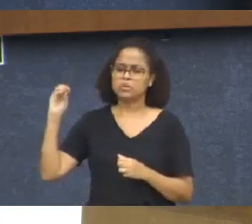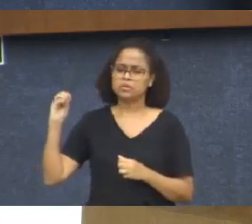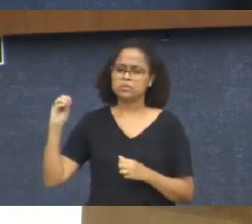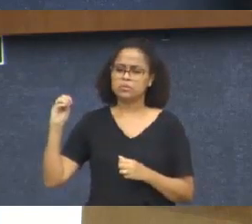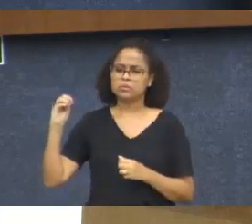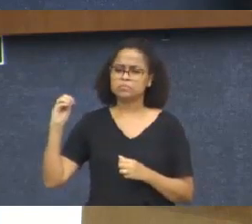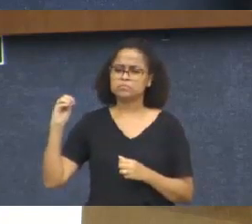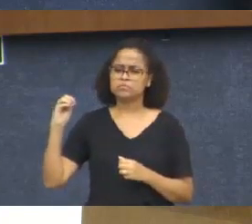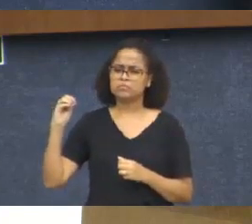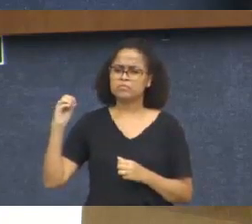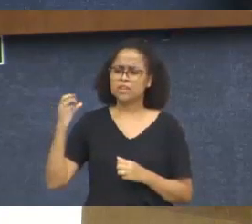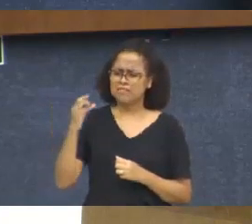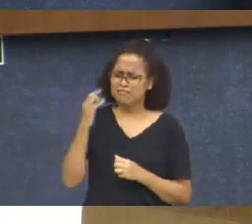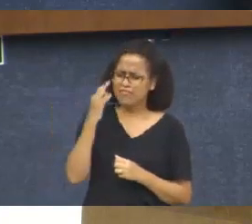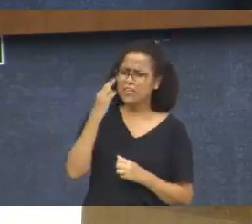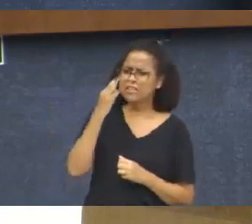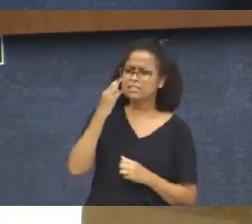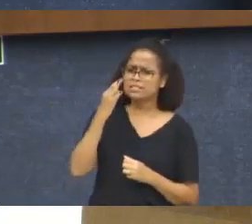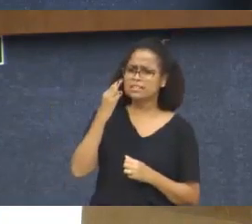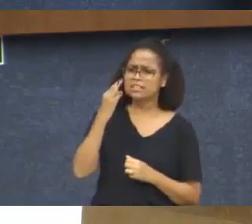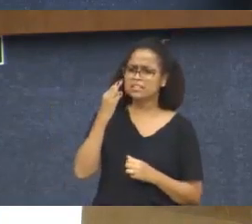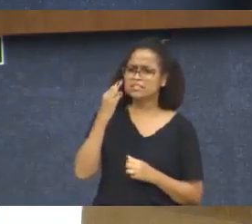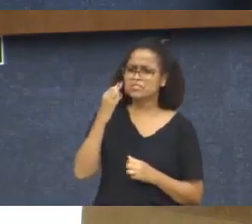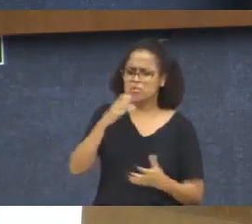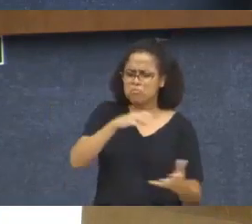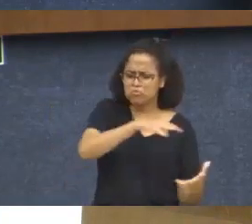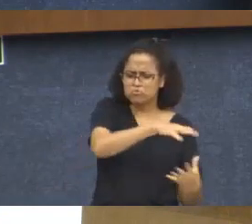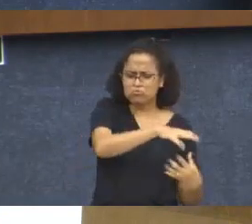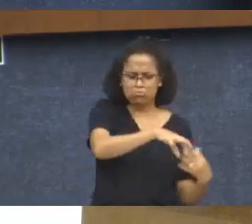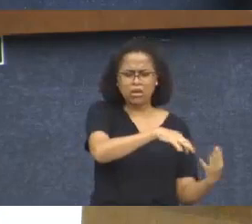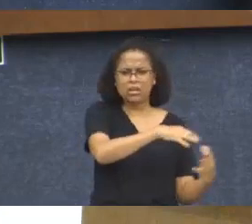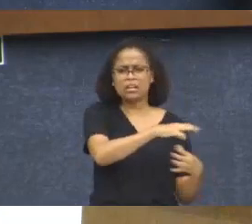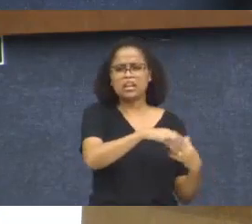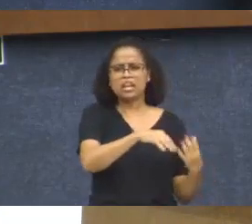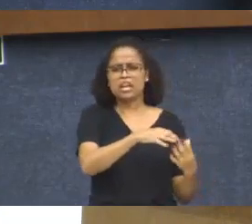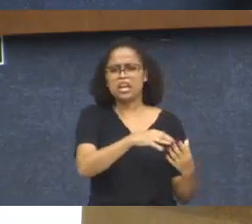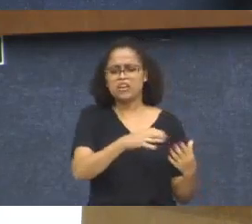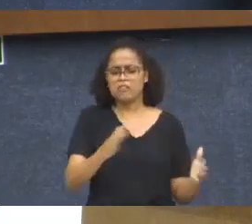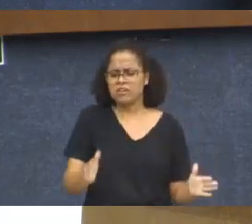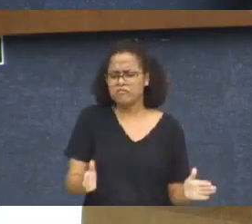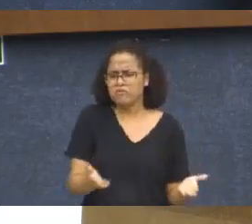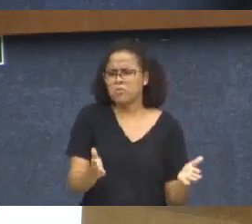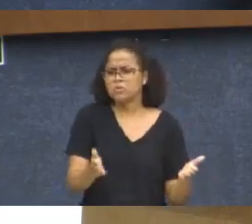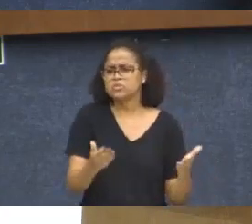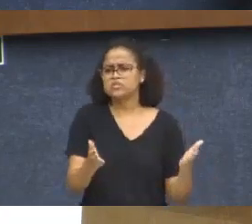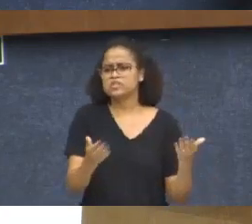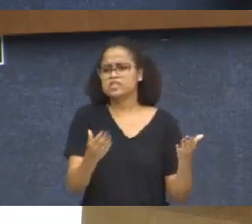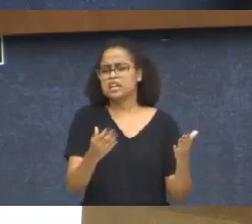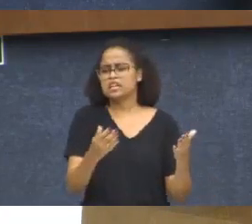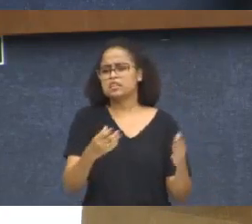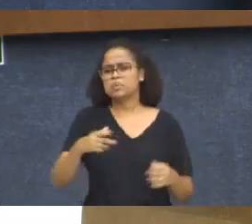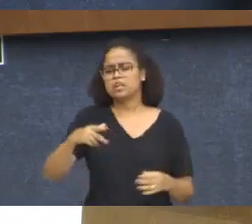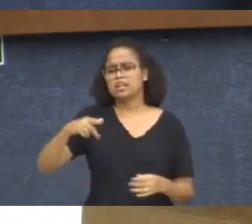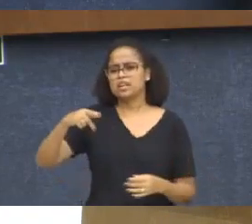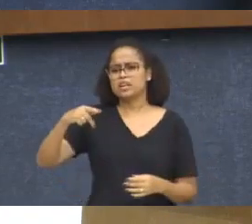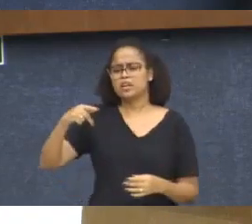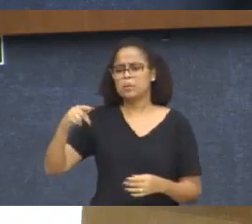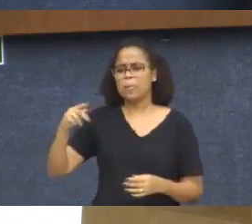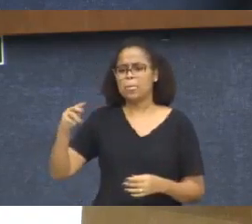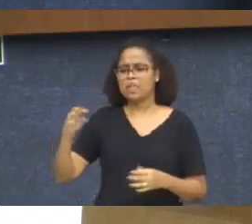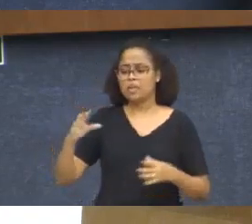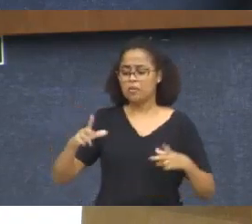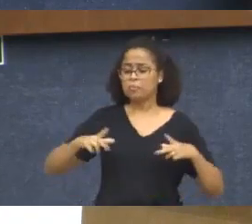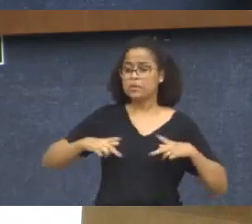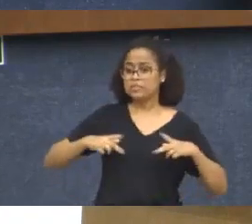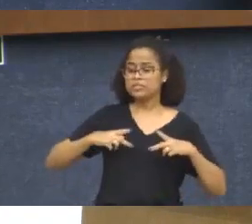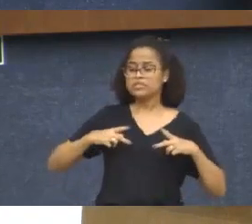que nós vimos aqui uma greve motivada pela privatização e agora nós estamos